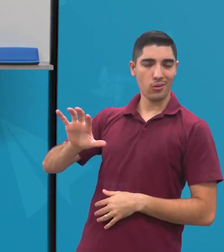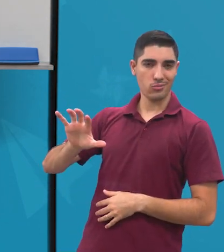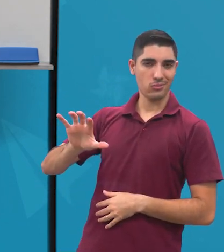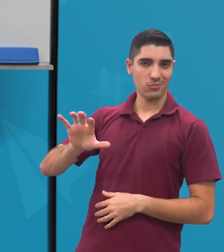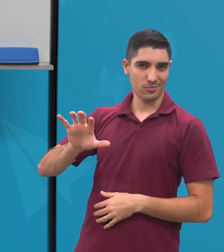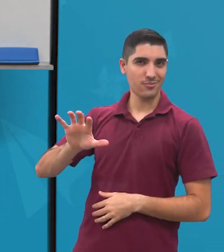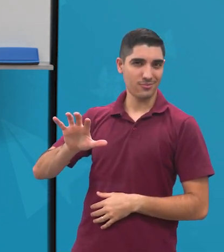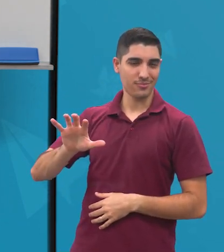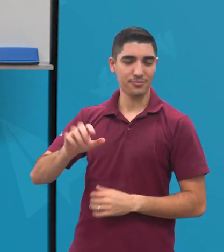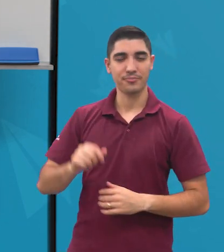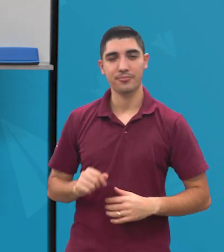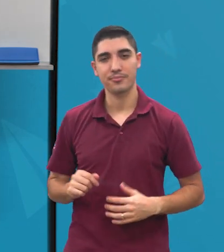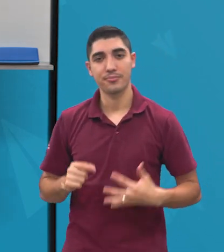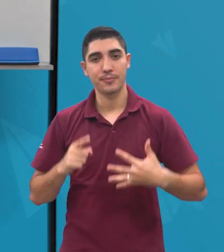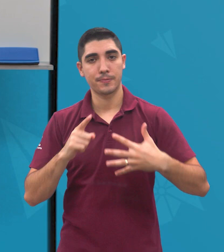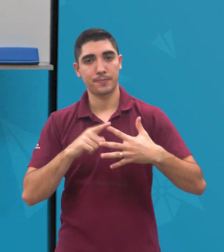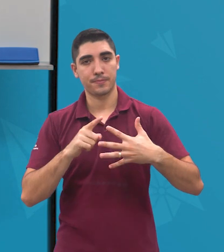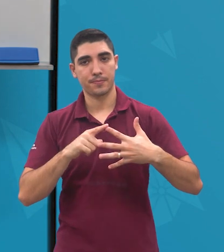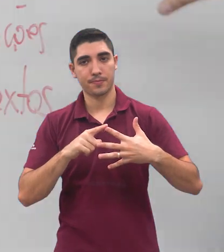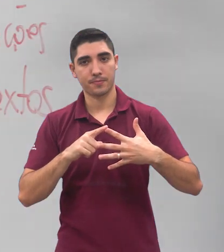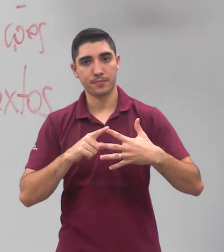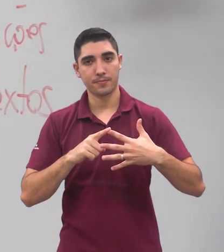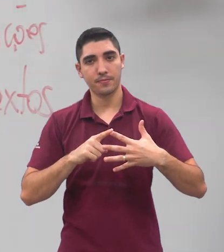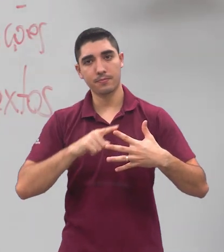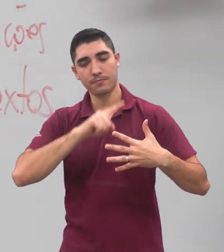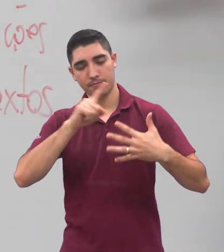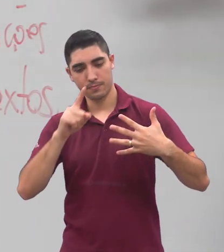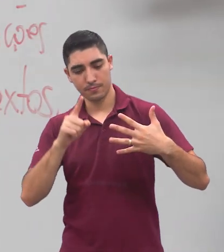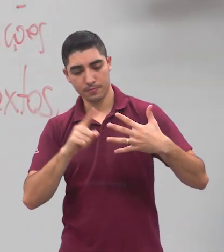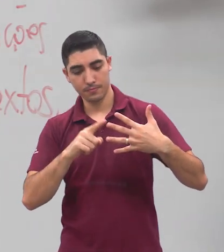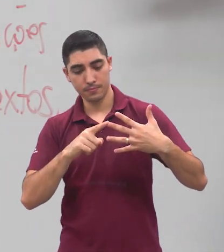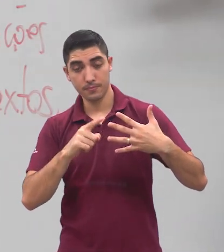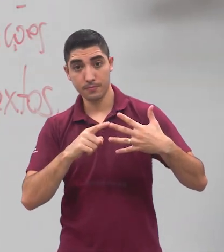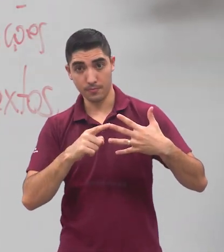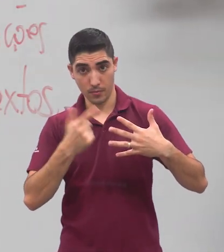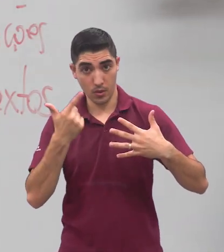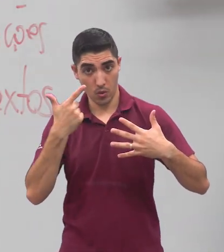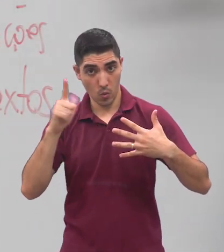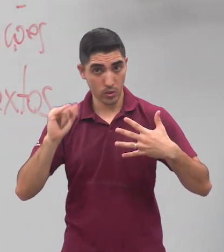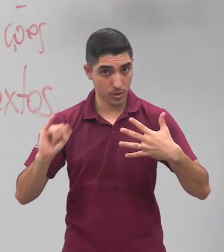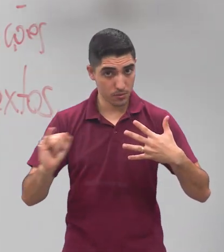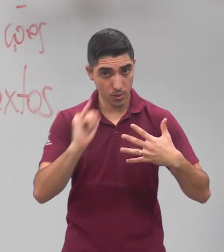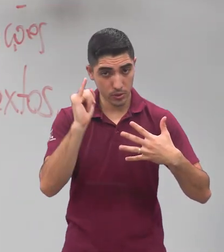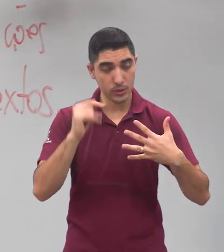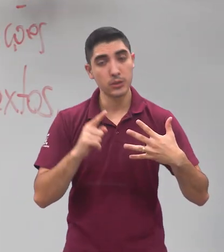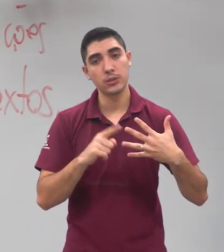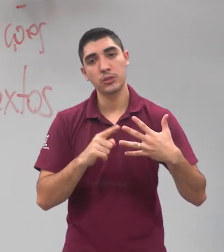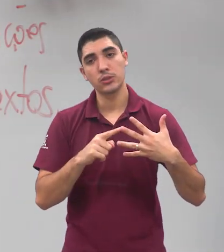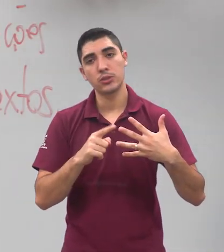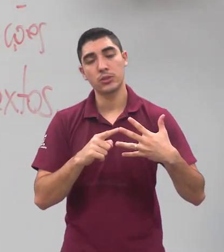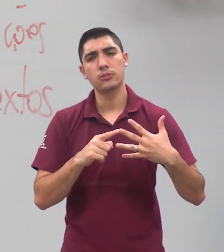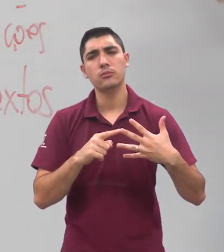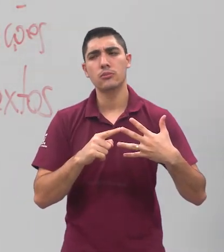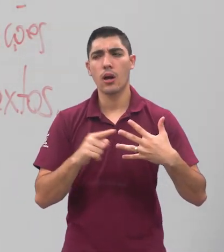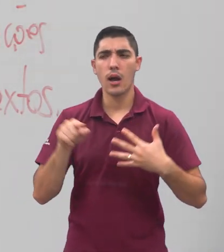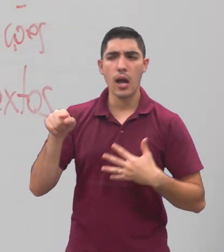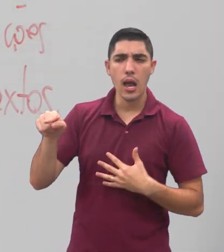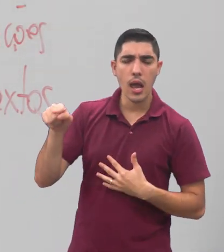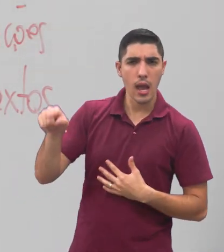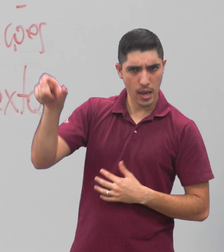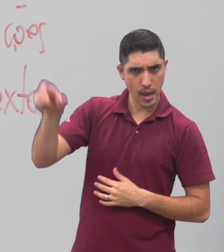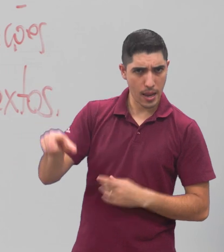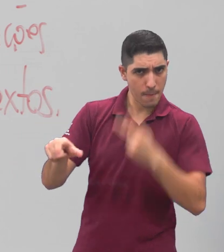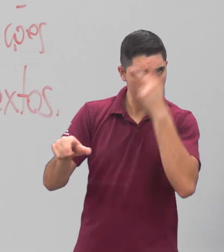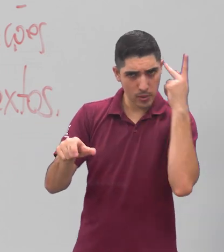colocar nesses termos. Um terceiro ponto importante, que objetos